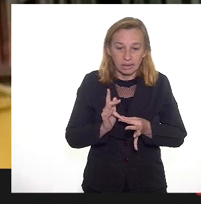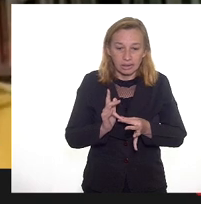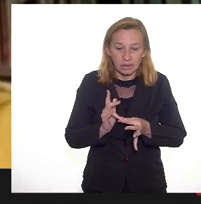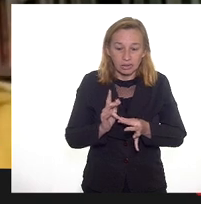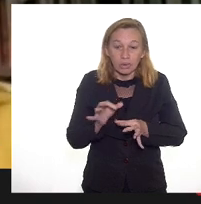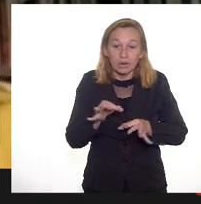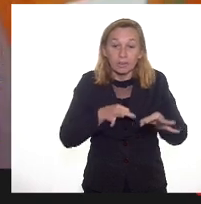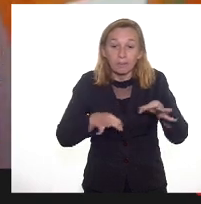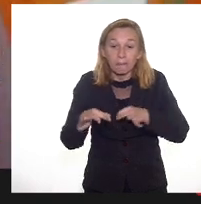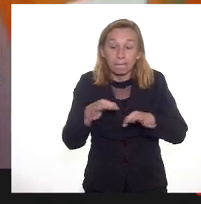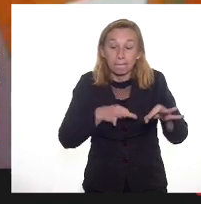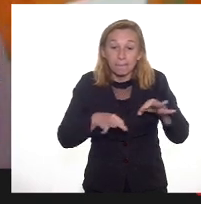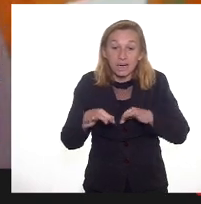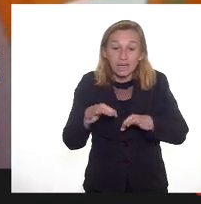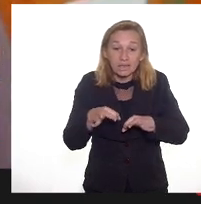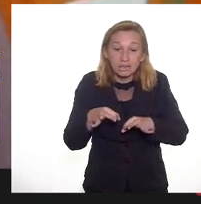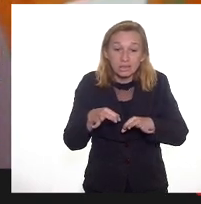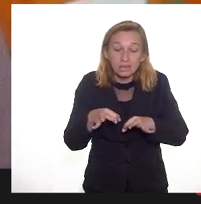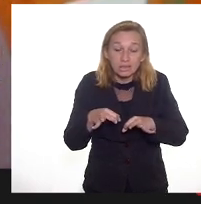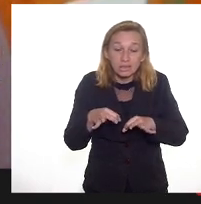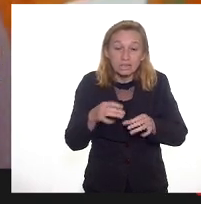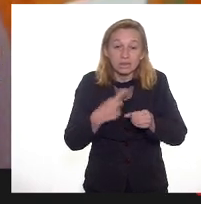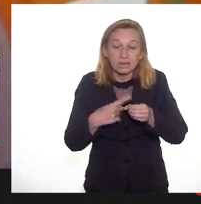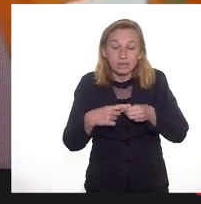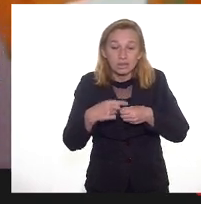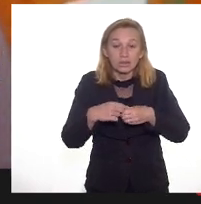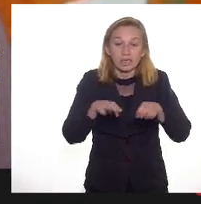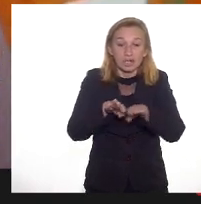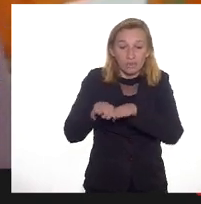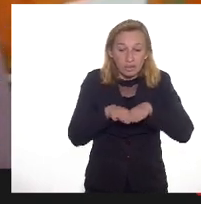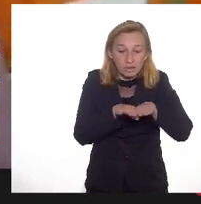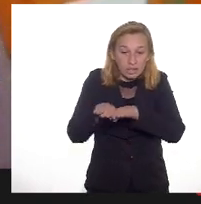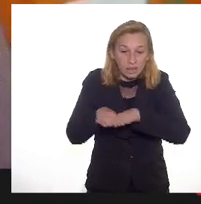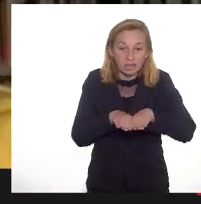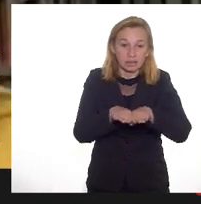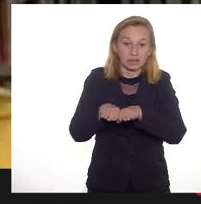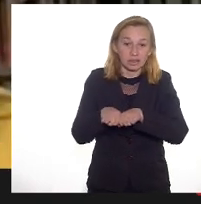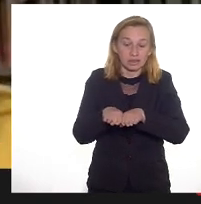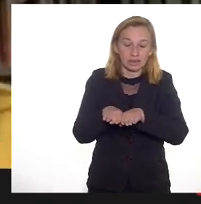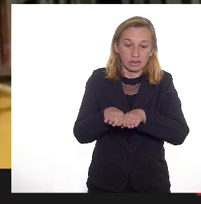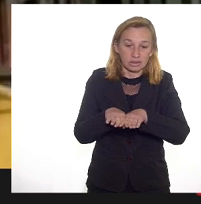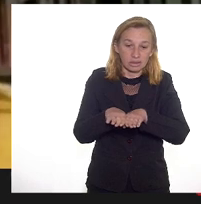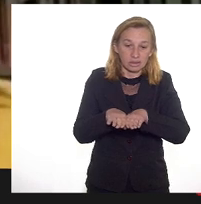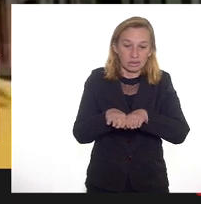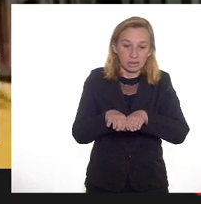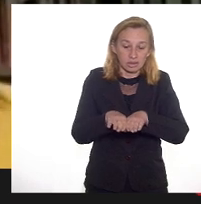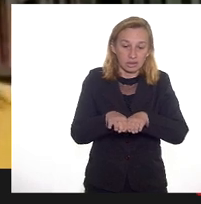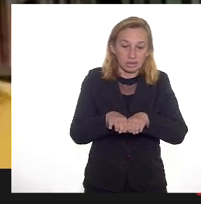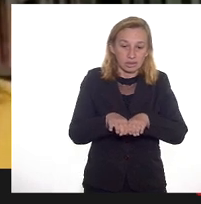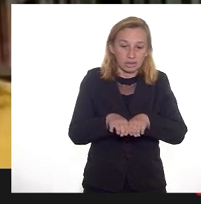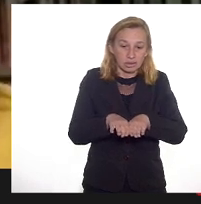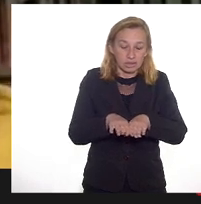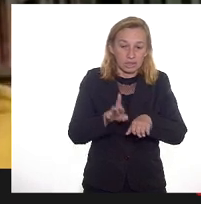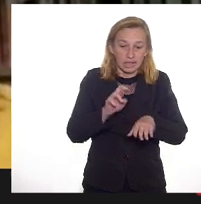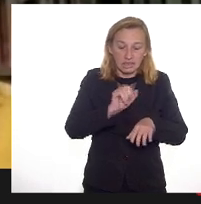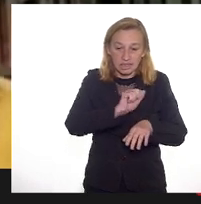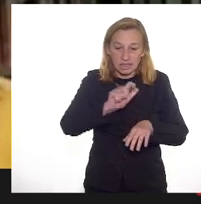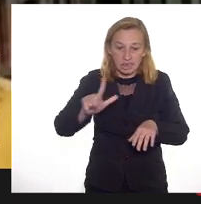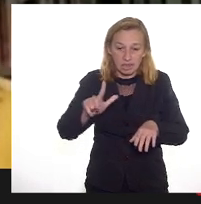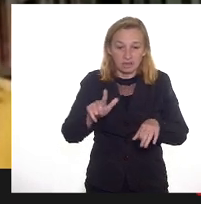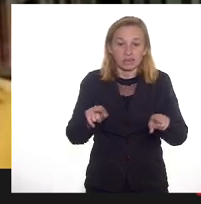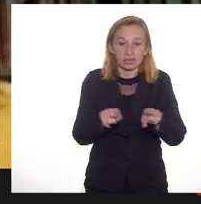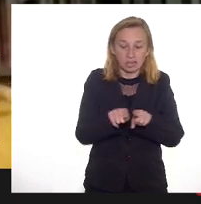o Plano isso. Municipal de Igualdade Racial. Igualdade Racial. Trata da questão também